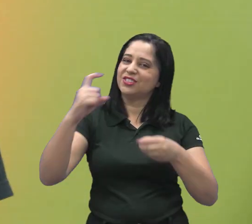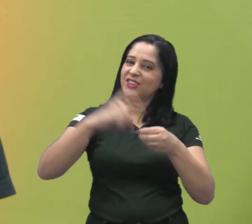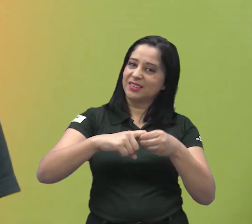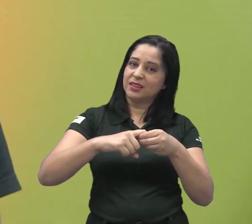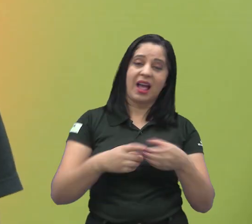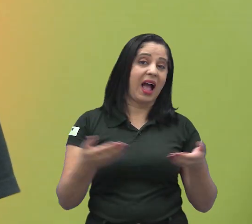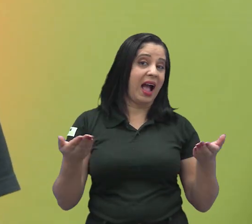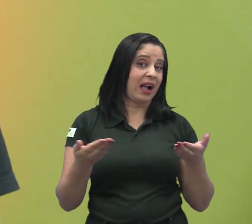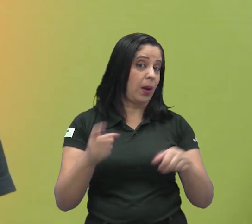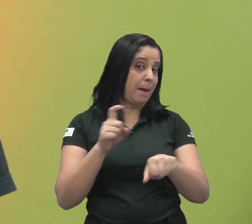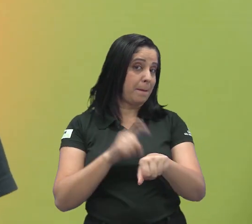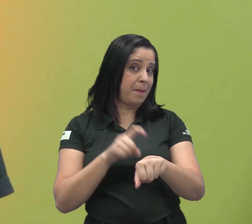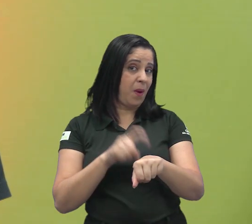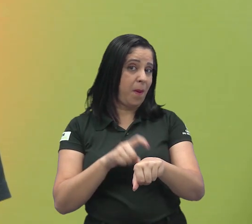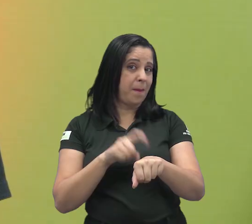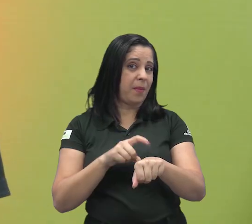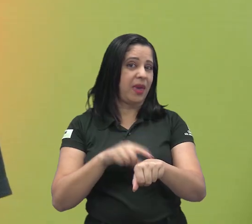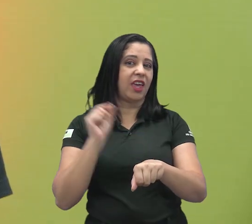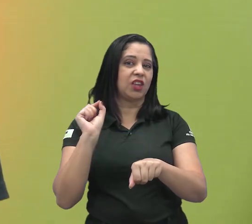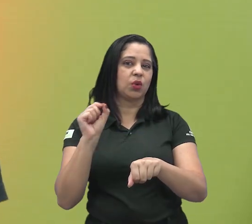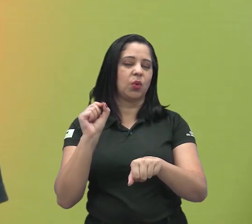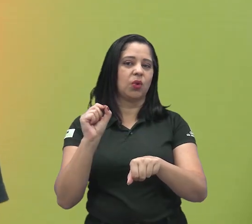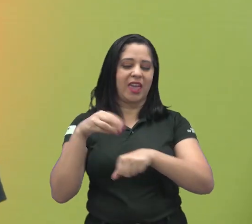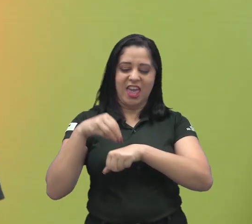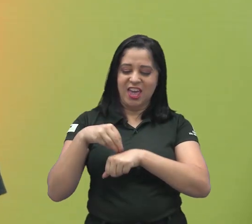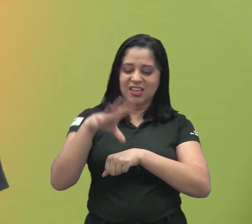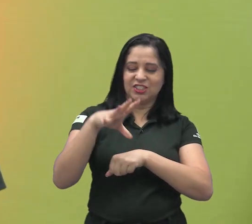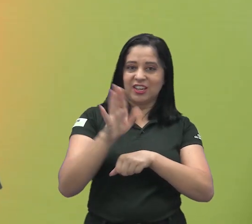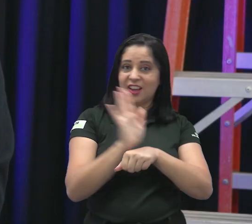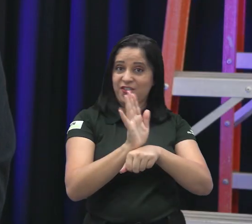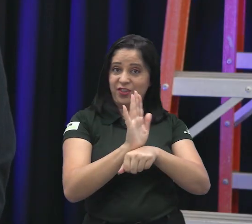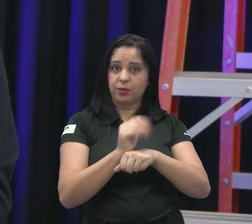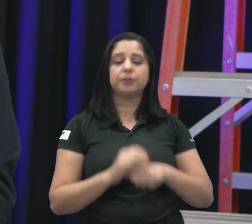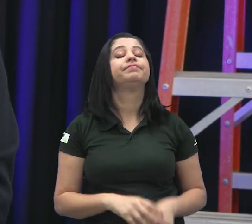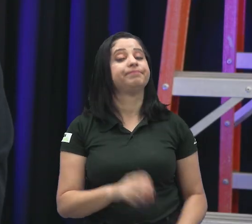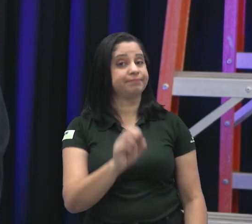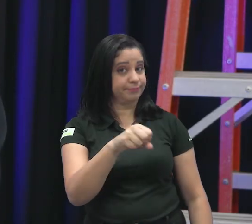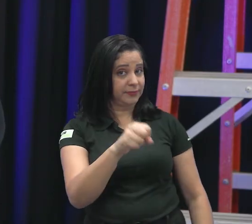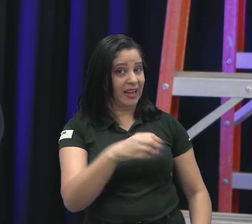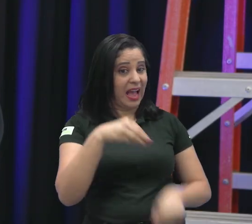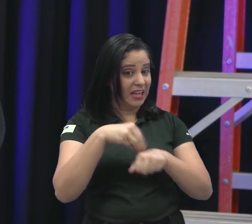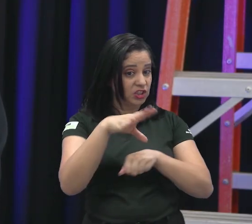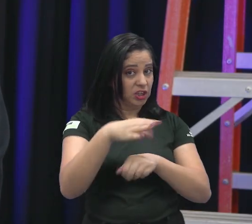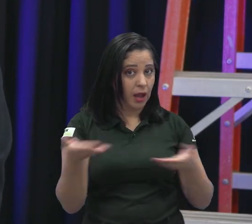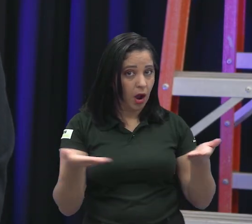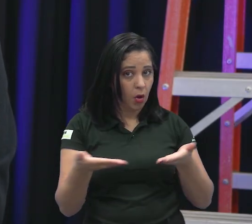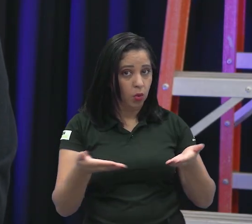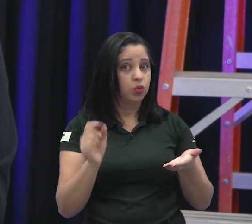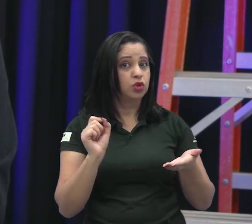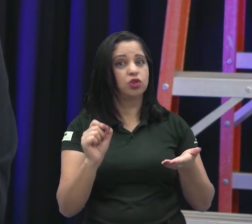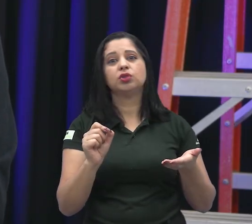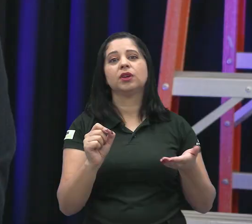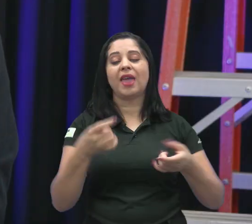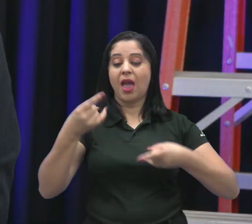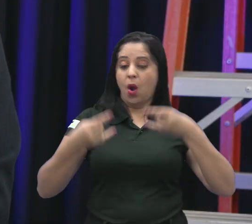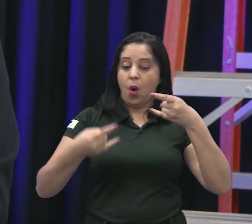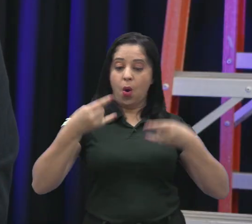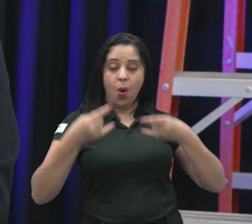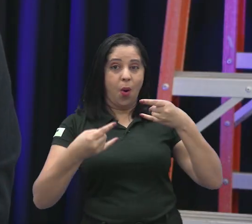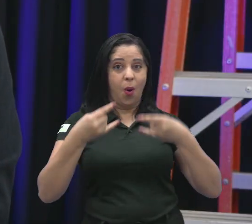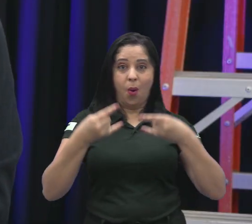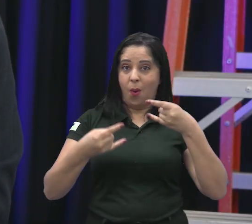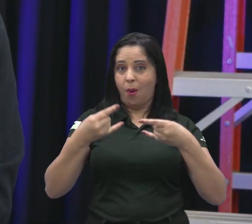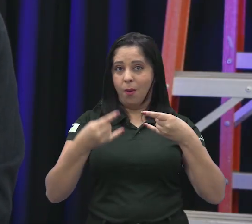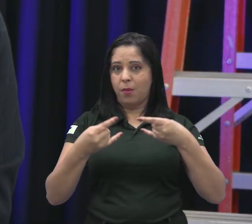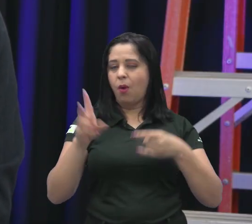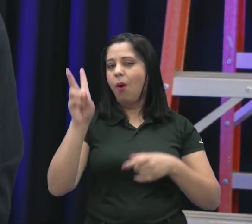Voltamos! E agora chegou a hora do nosso quadro Sessão Pipoca. Pois é, Vitor, e a dica de filme de hoje é O Robô